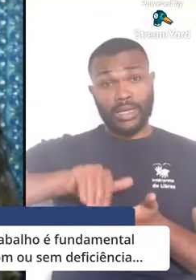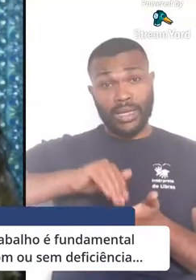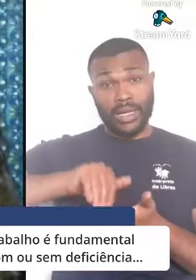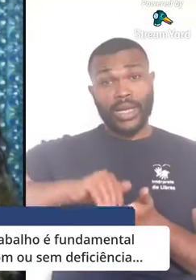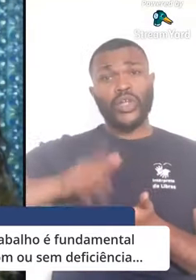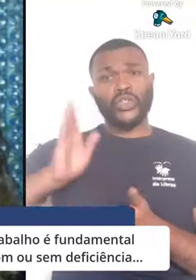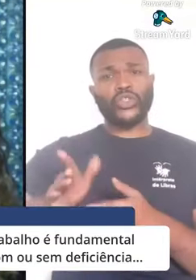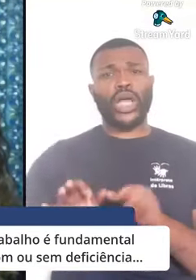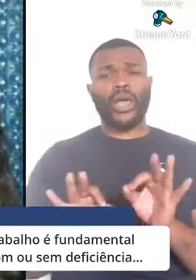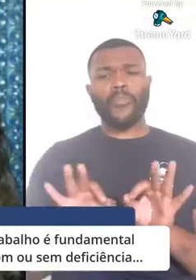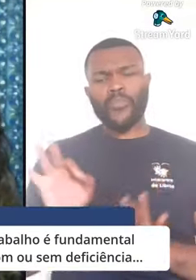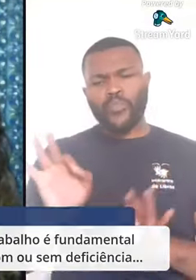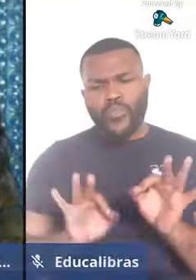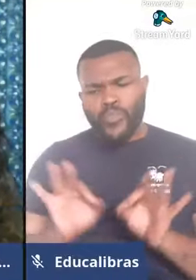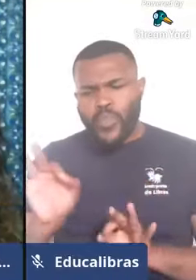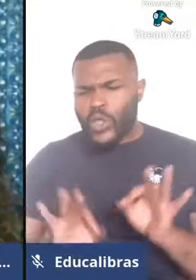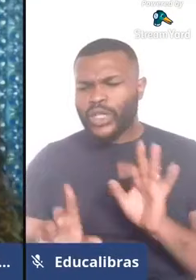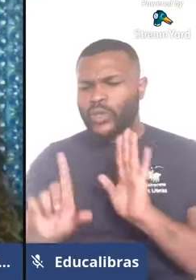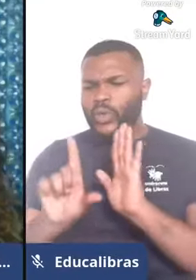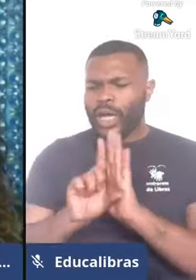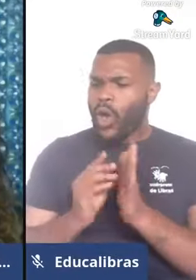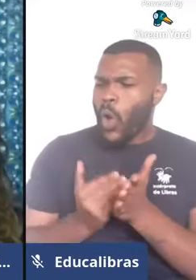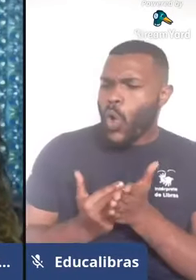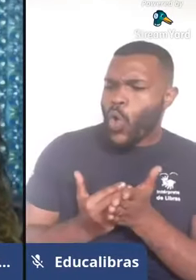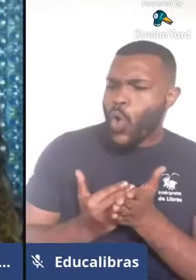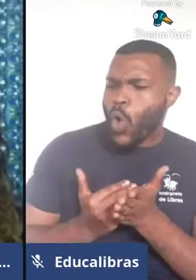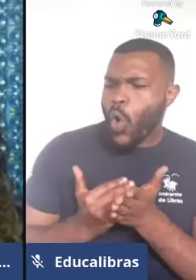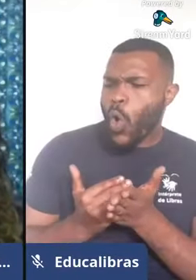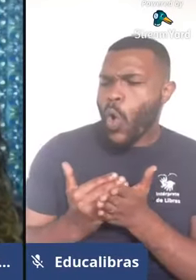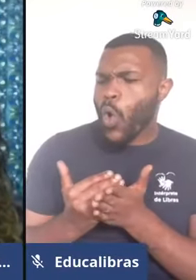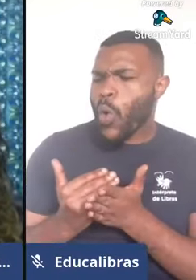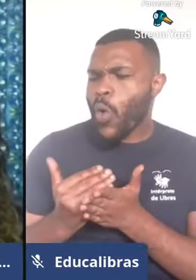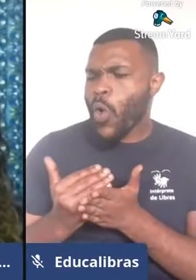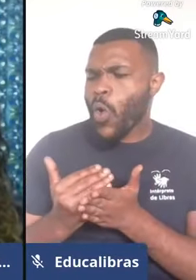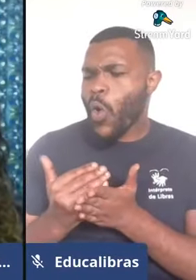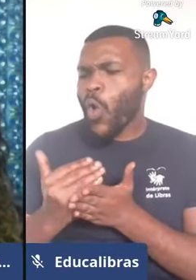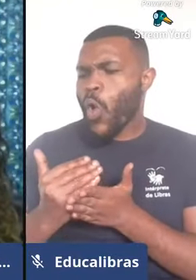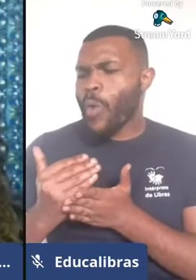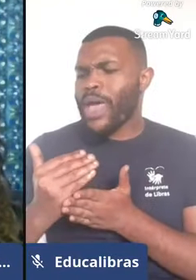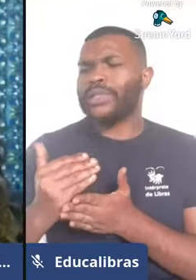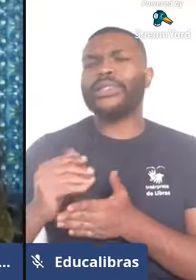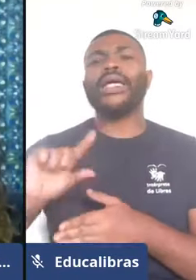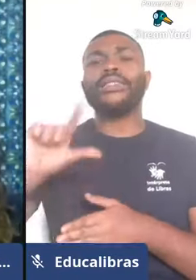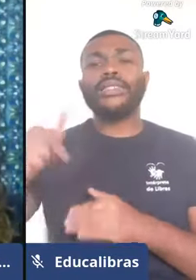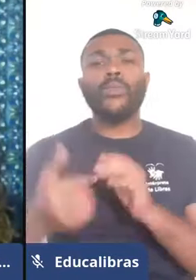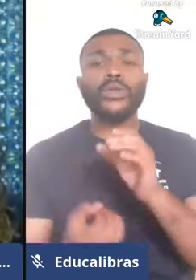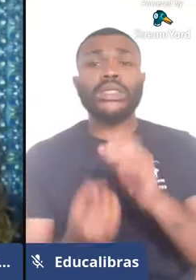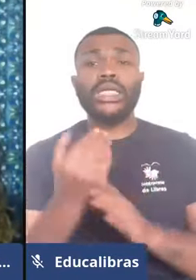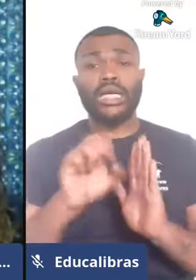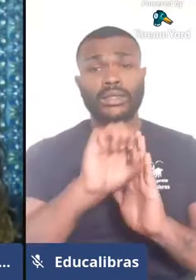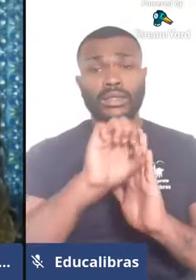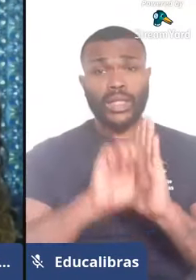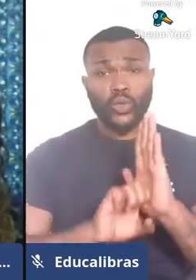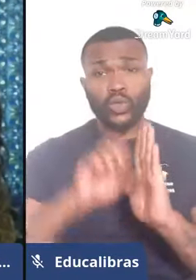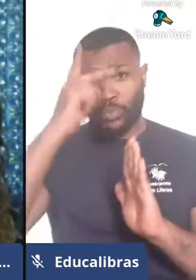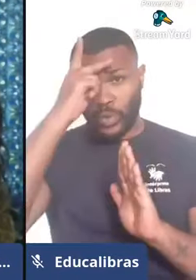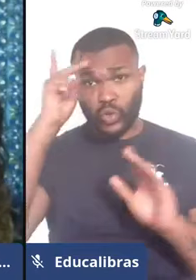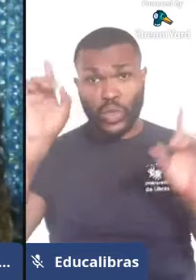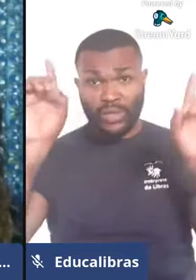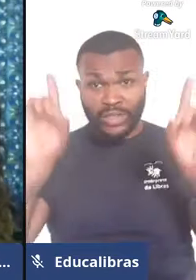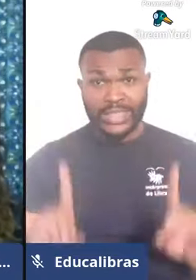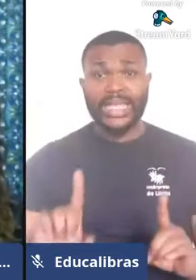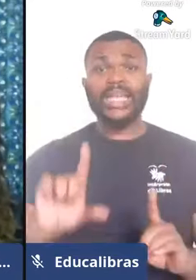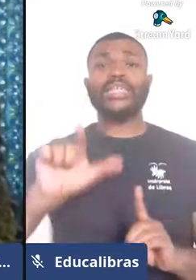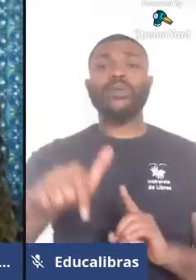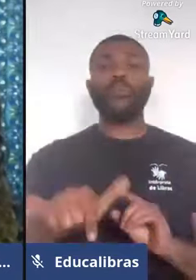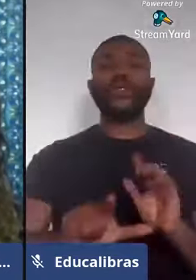lei começou a ser concebido, até o momento dele virar, que era Estatuto da Pessoa com Deficiência, virar Lei Brasileira de Inclusão,